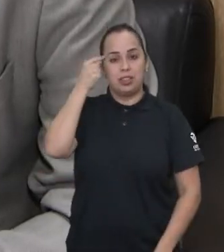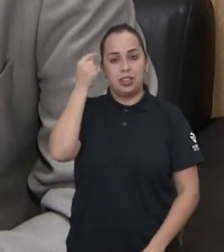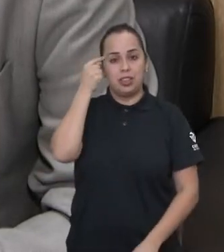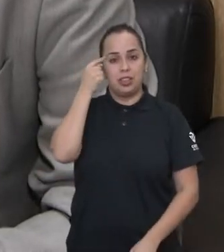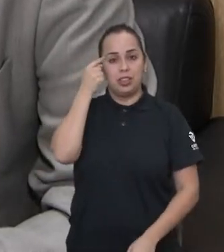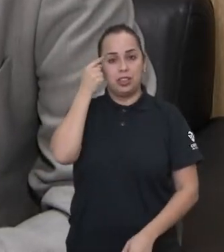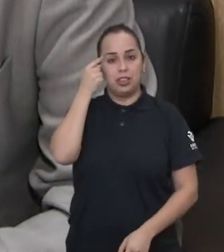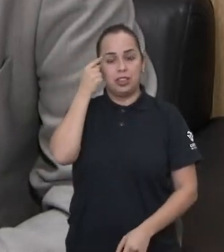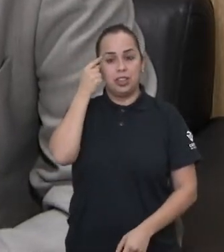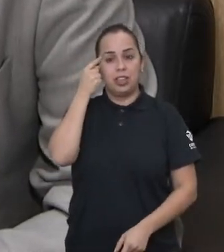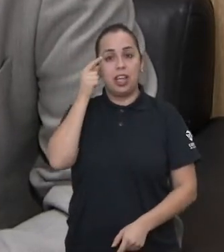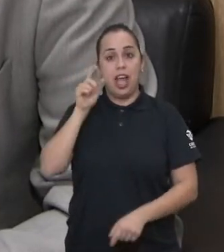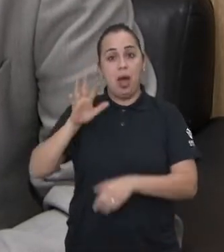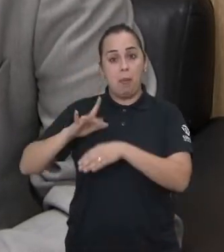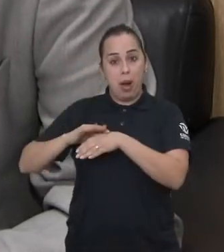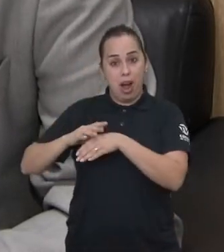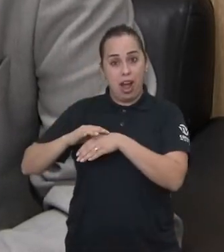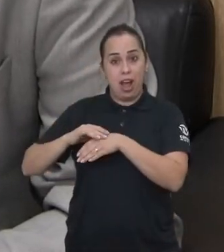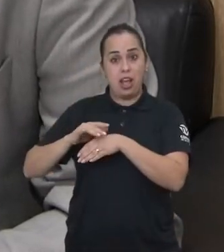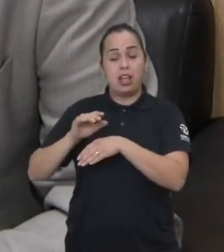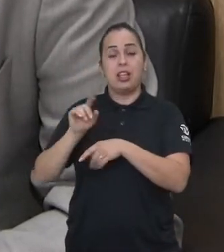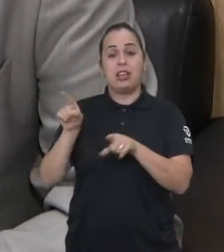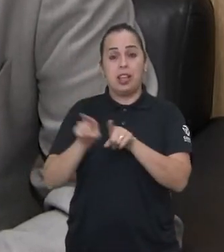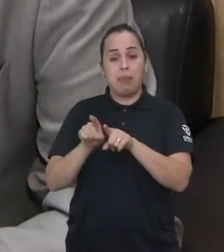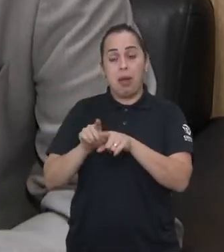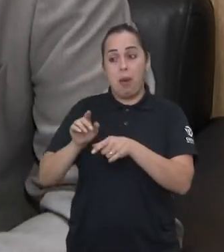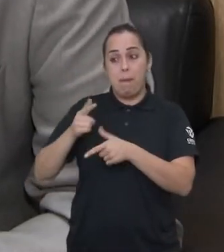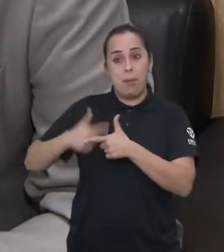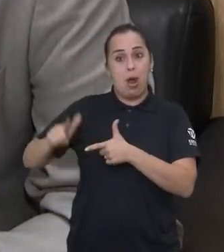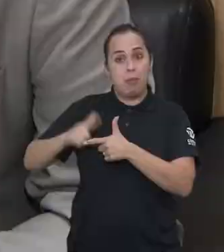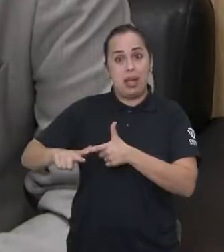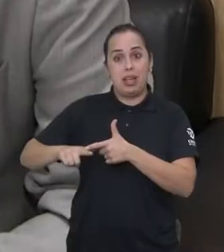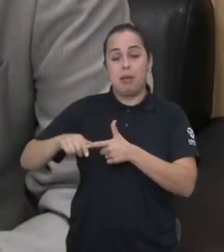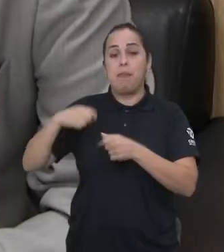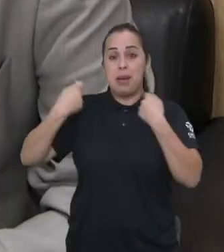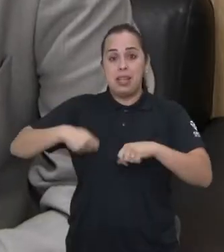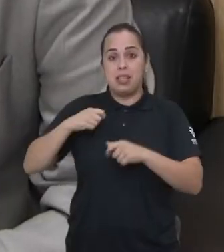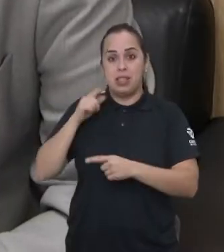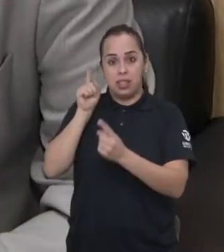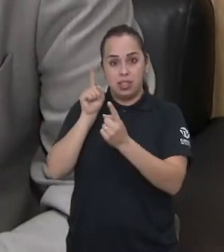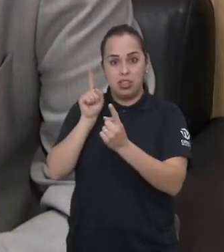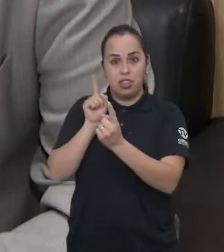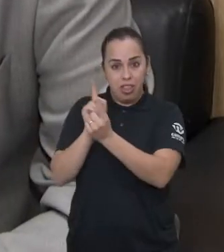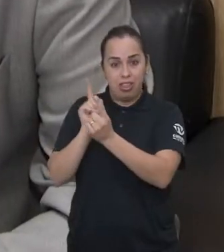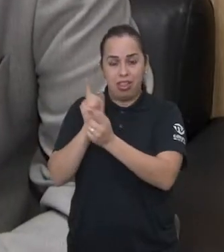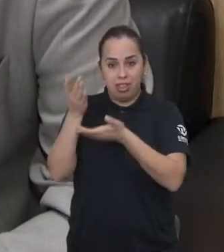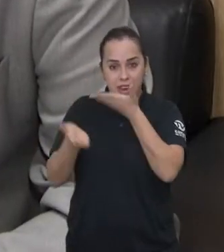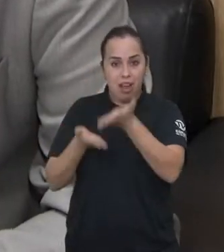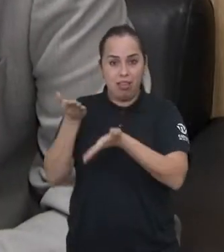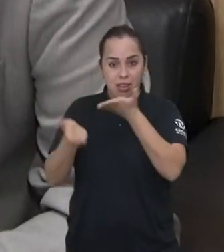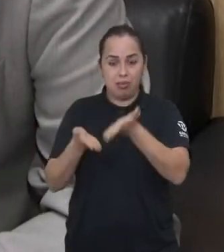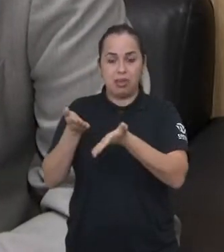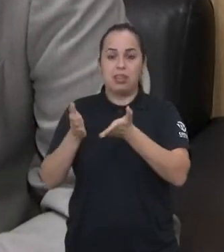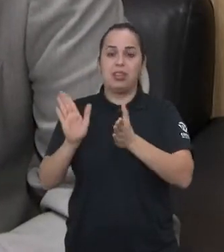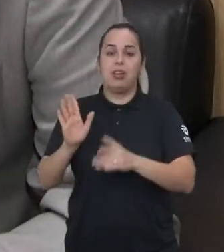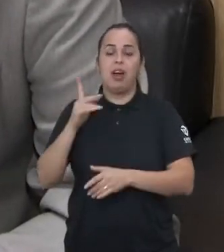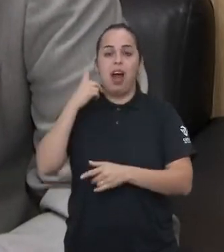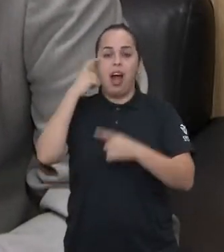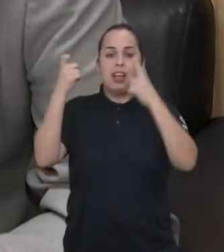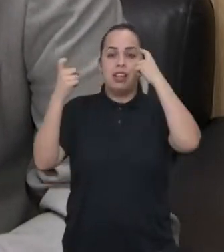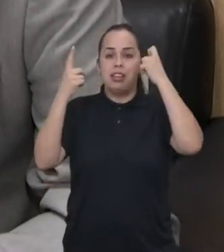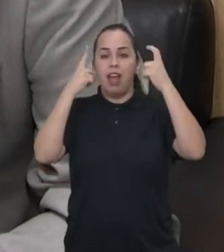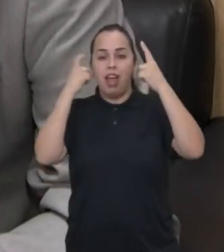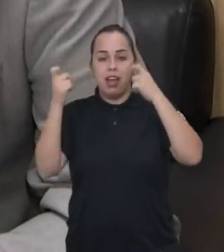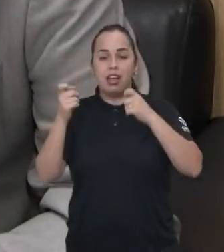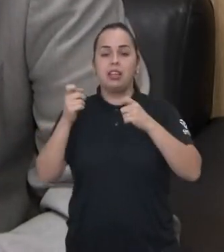saúde mental como uma doença ou um problema a ser tratado e daí a ideia seria cada vez